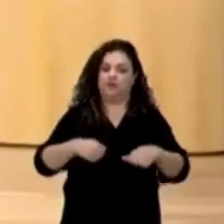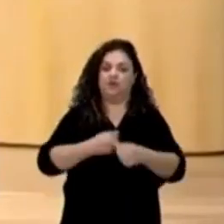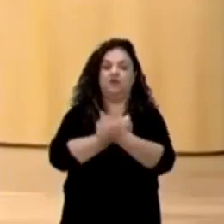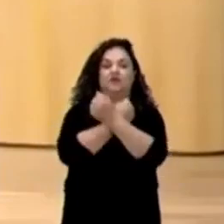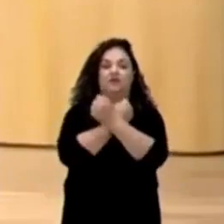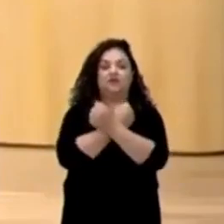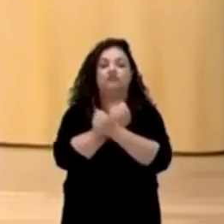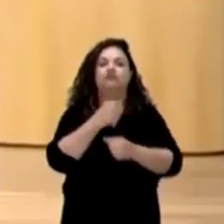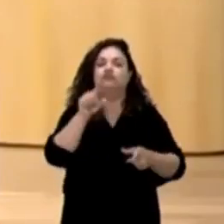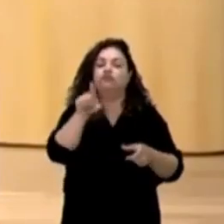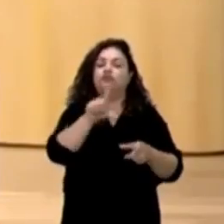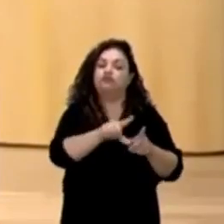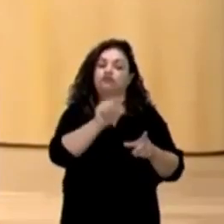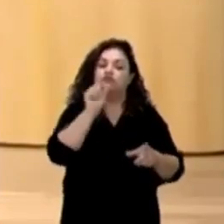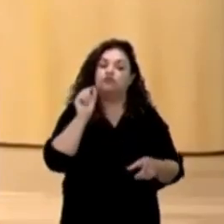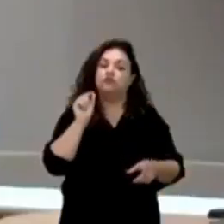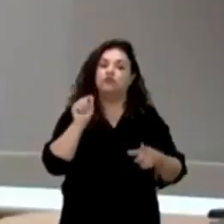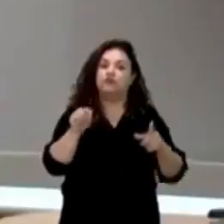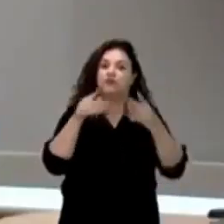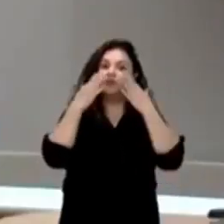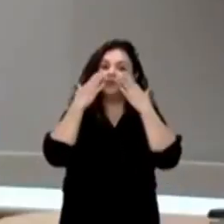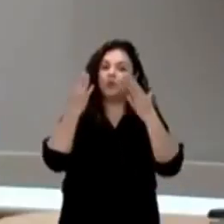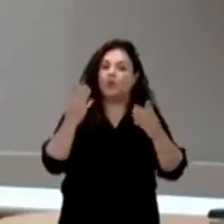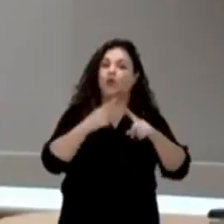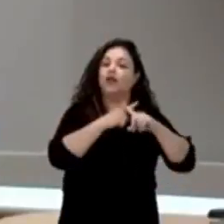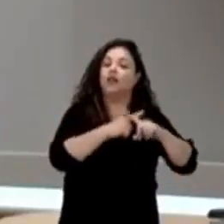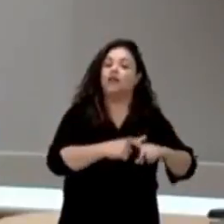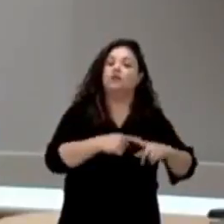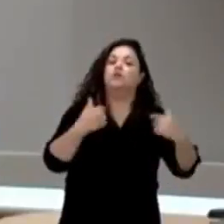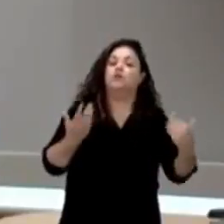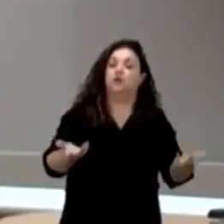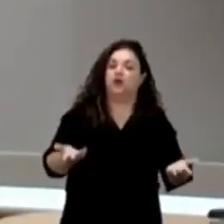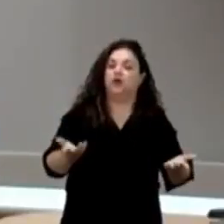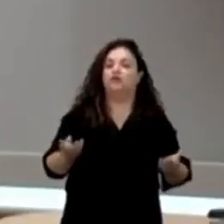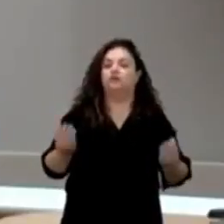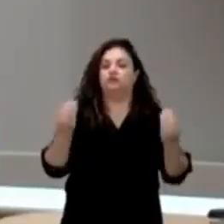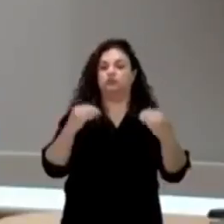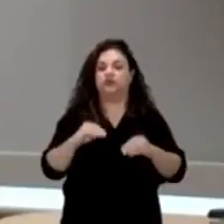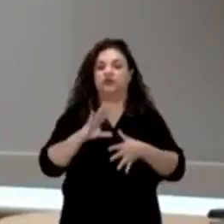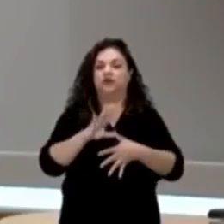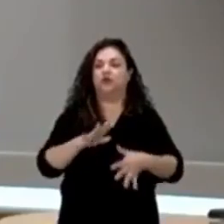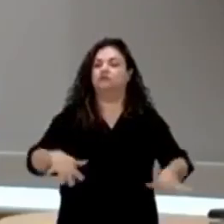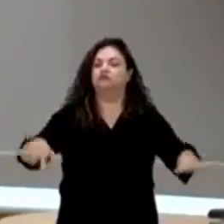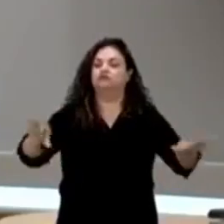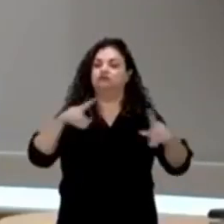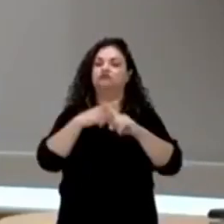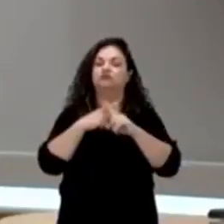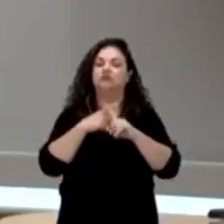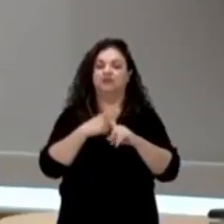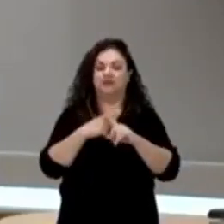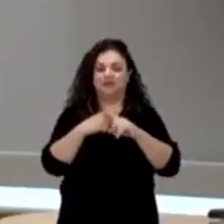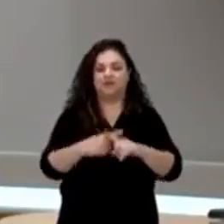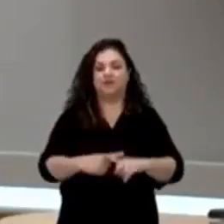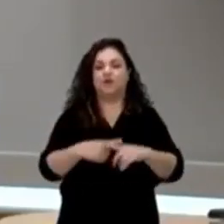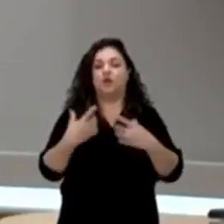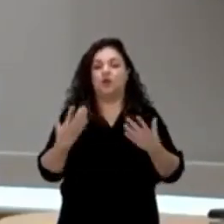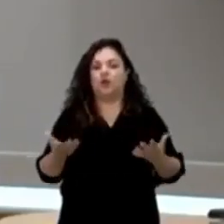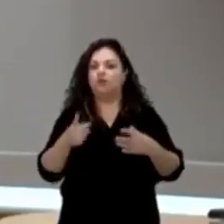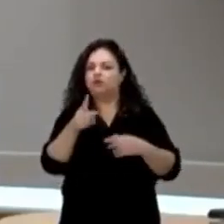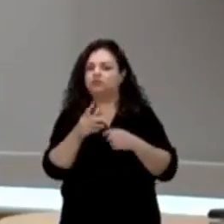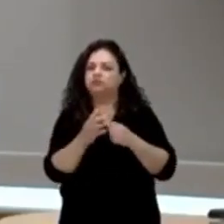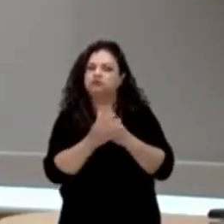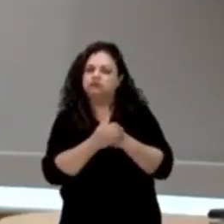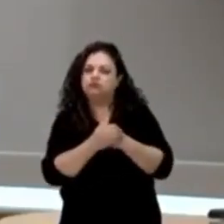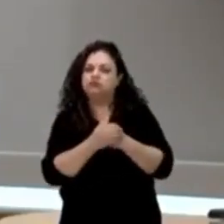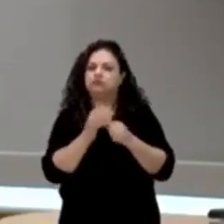você pode escolher se você revela a sua liga para seu território e você falar, nós somos liga tal, ou vocês são agentes que